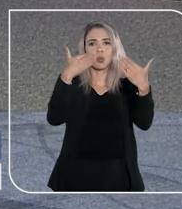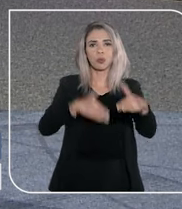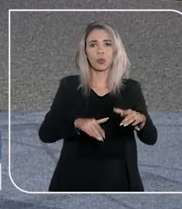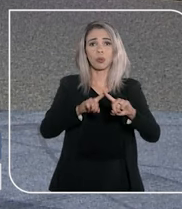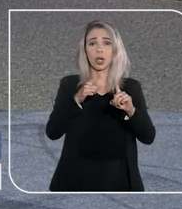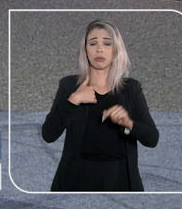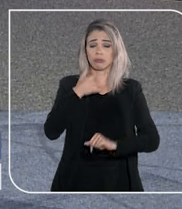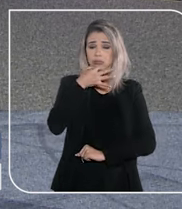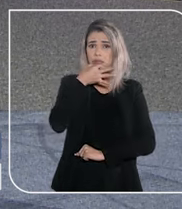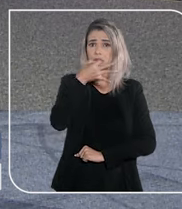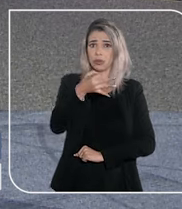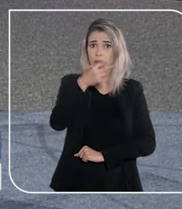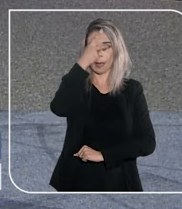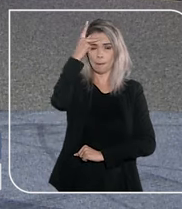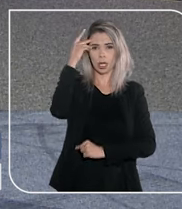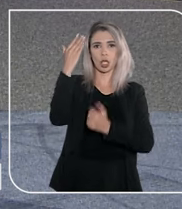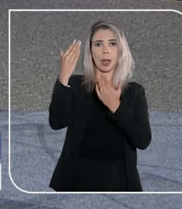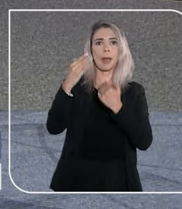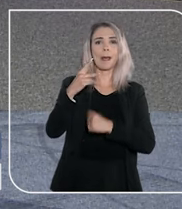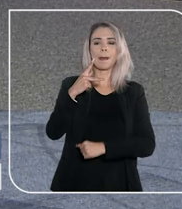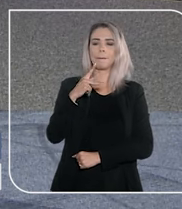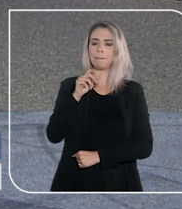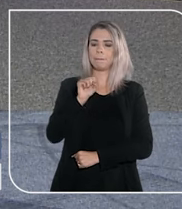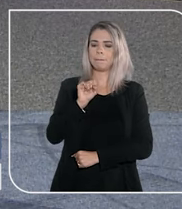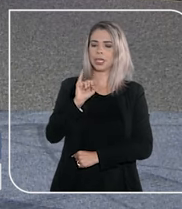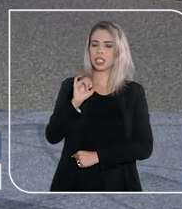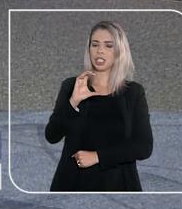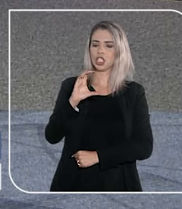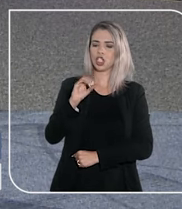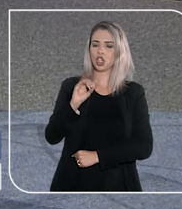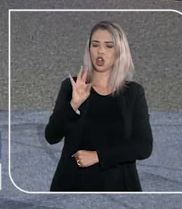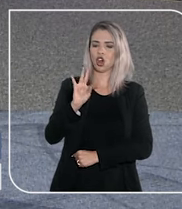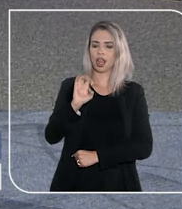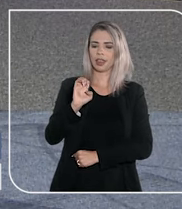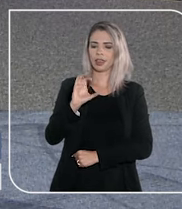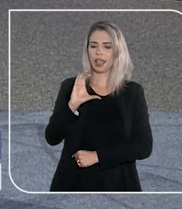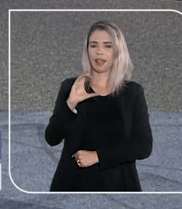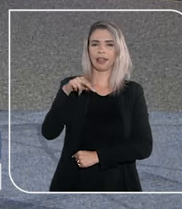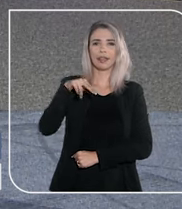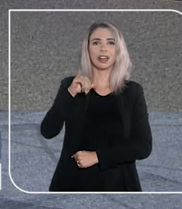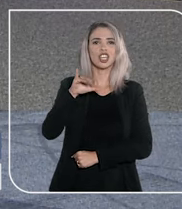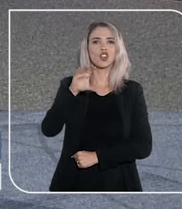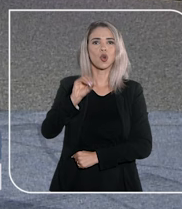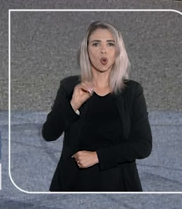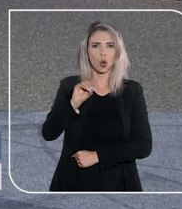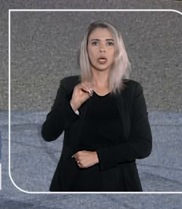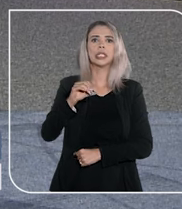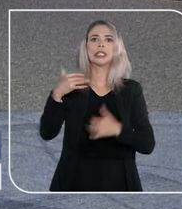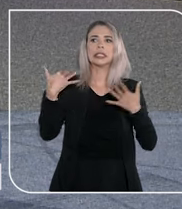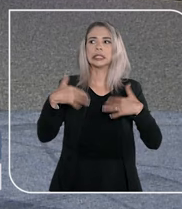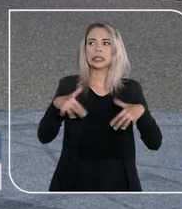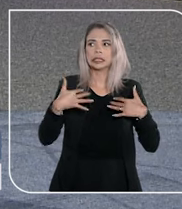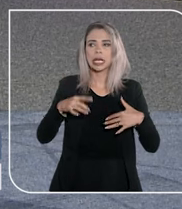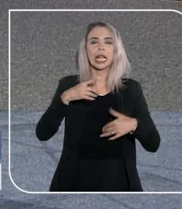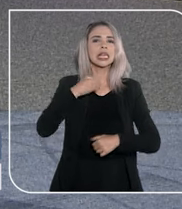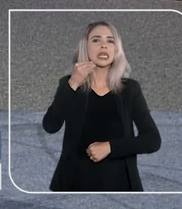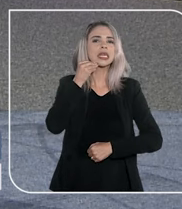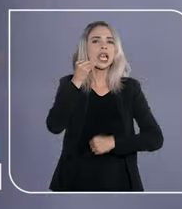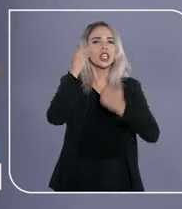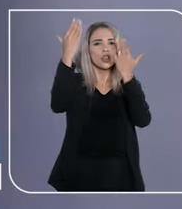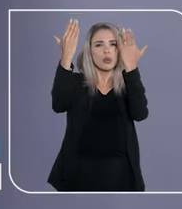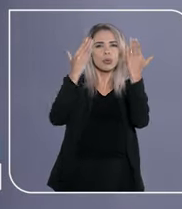ver, o psicotécnico ainda gera muita discussão, é muita polêmica em cima aí dessa fase. E o que,